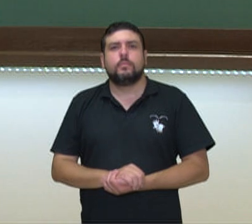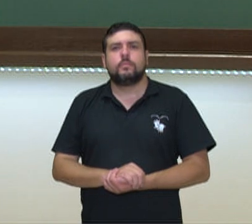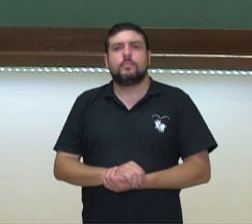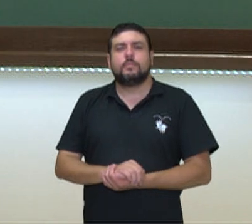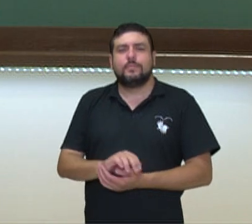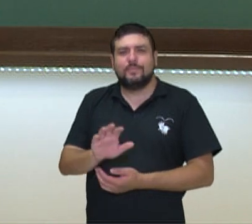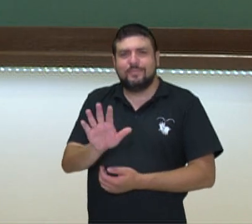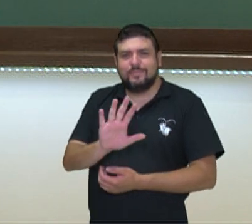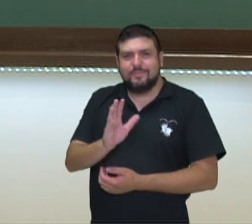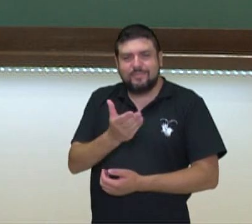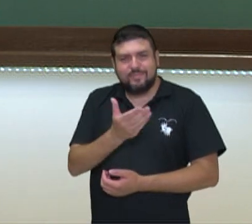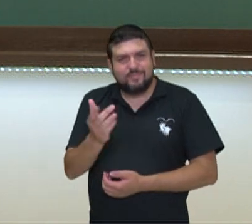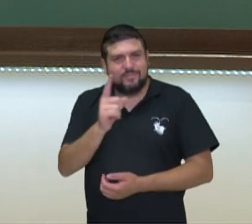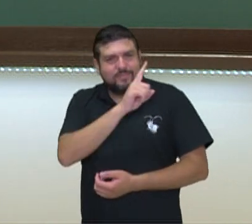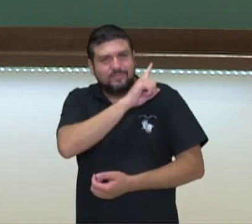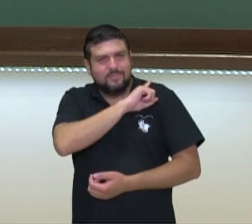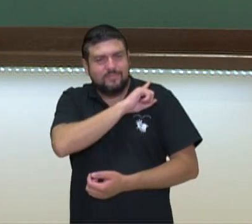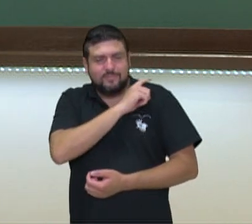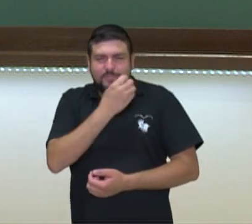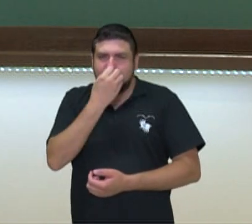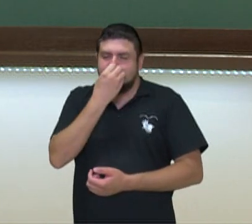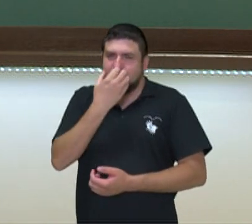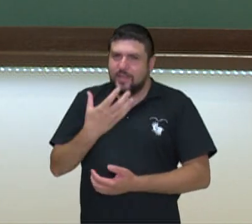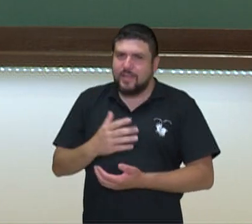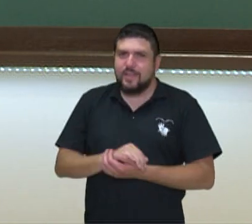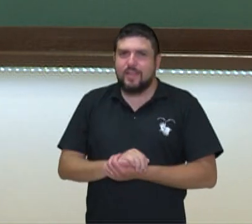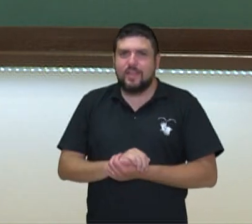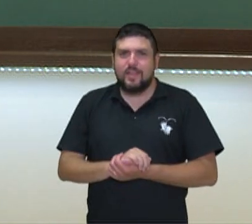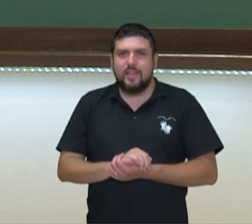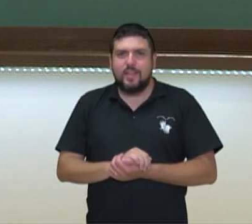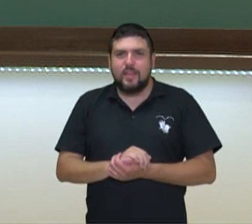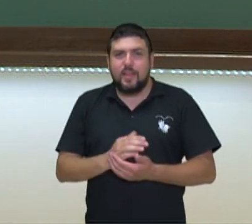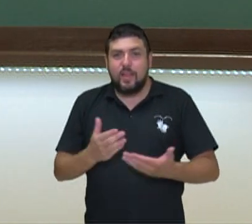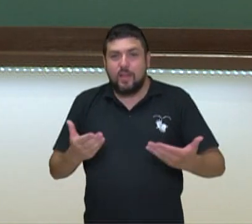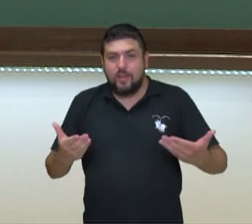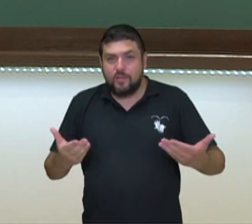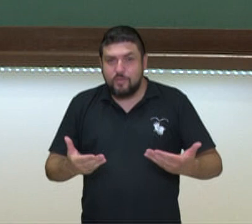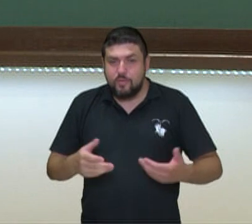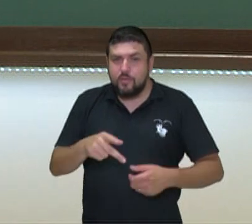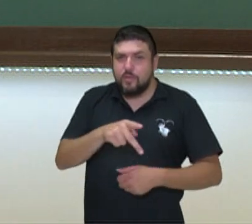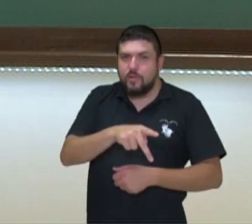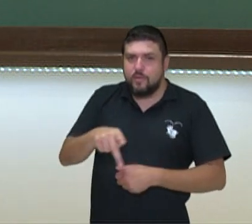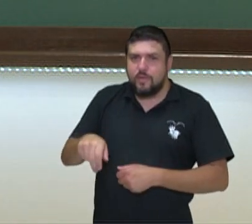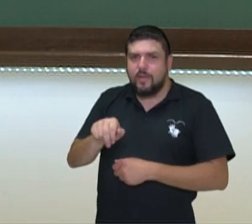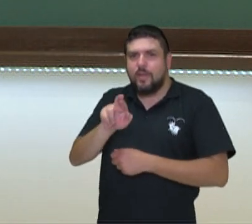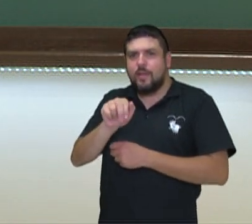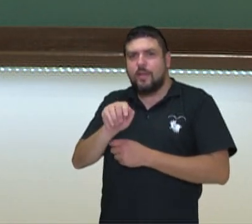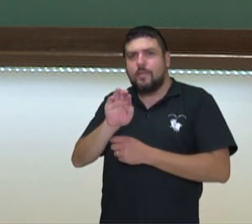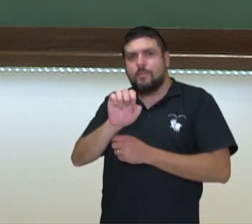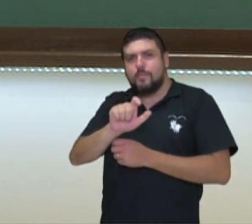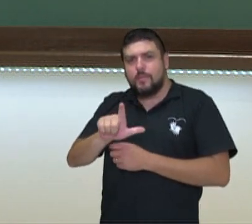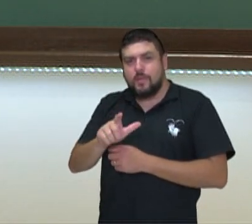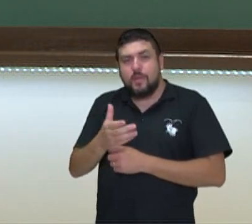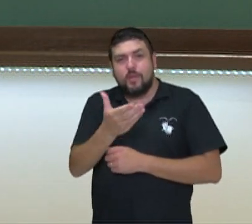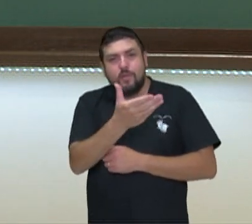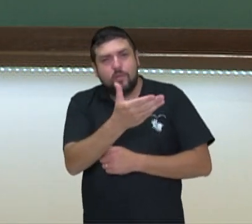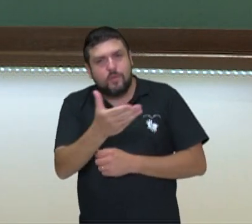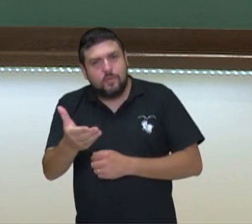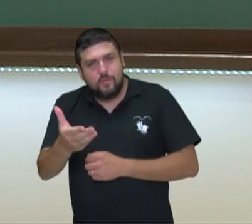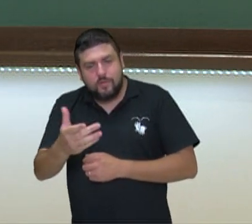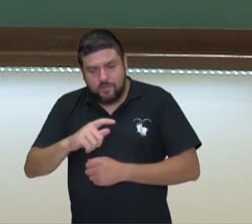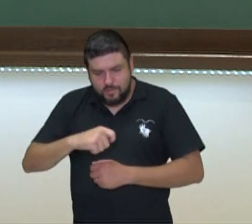E aí, estudantes da primeira série, tudo bem com vocês? Nesta aula, eu, a professora Arabel, vocês e